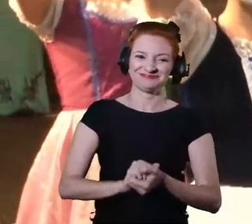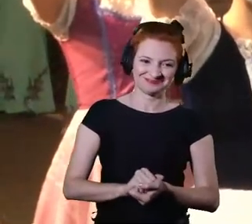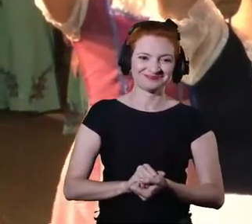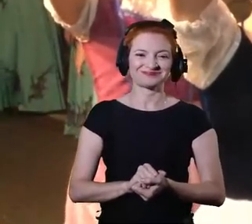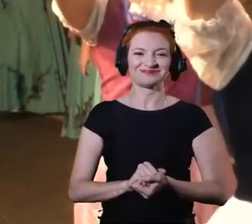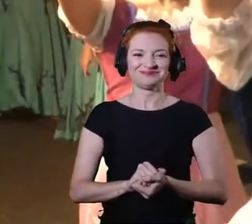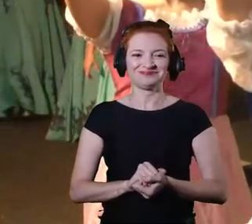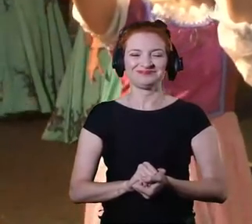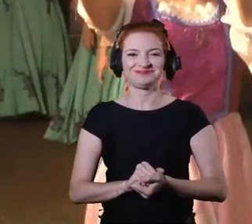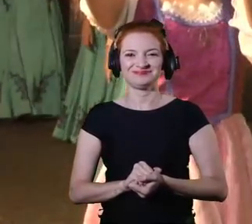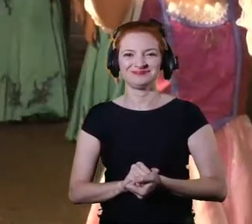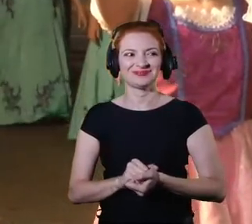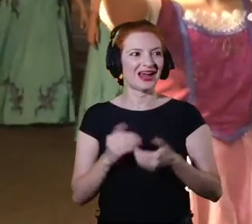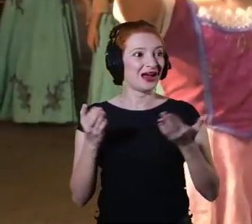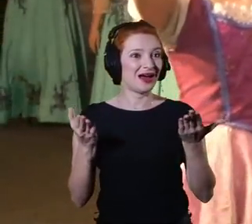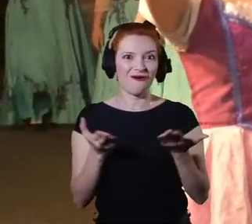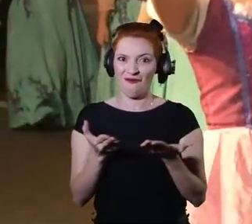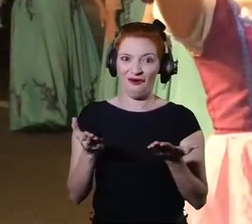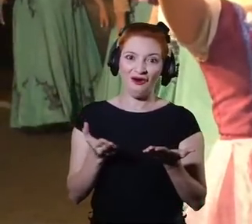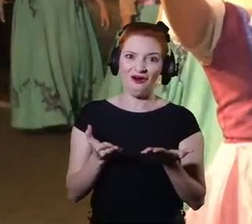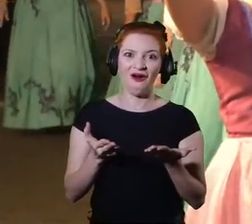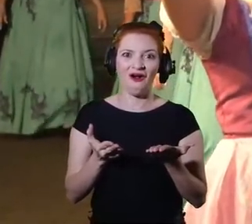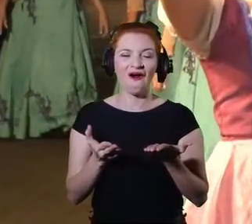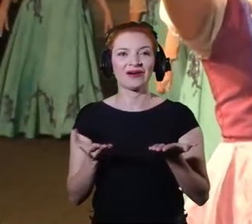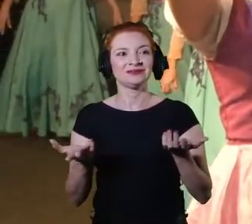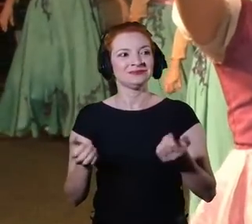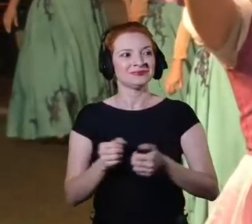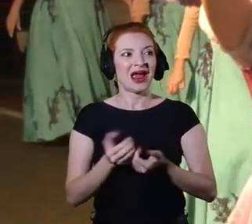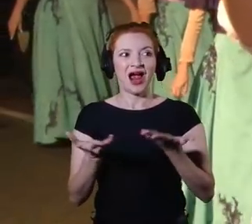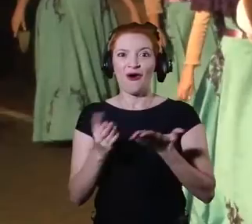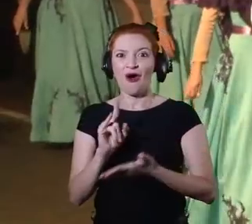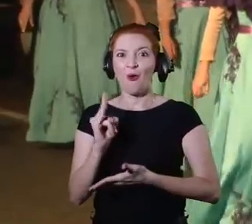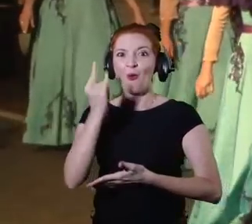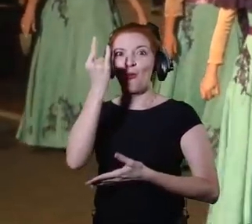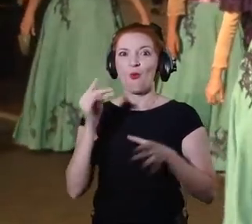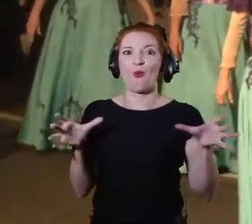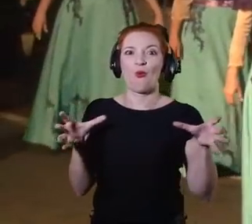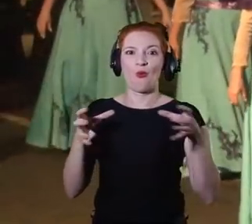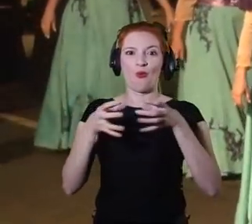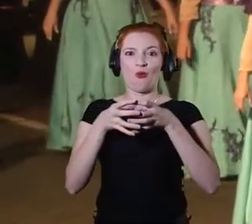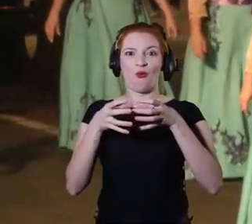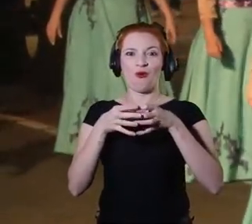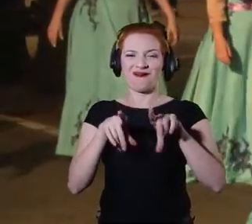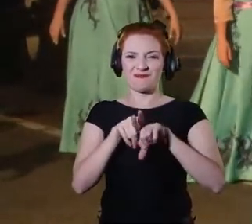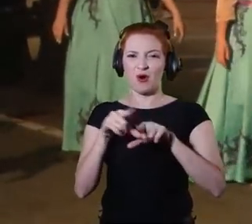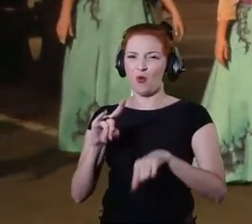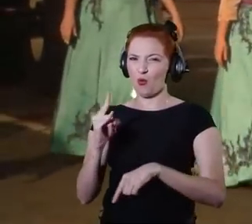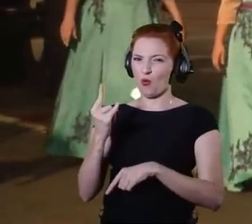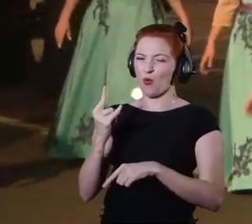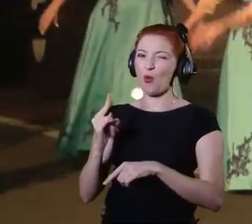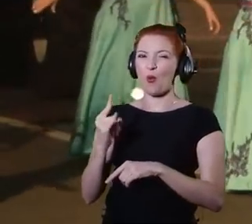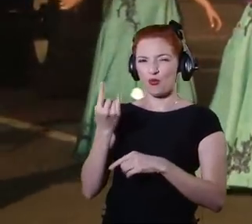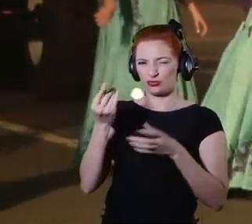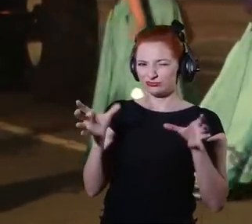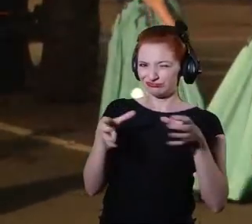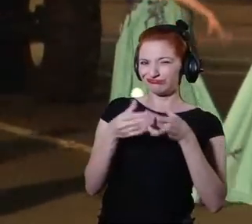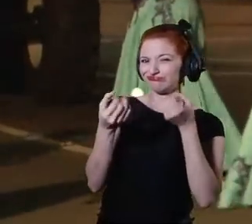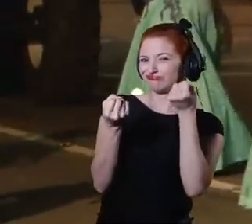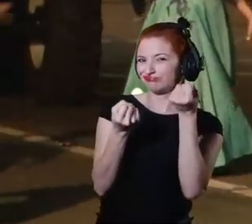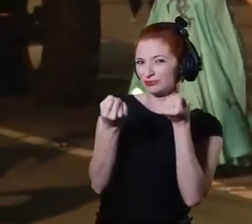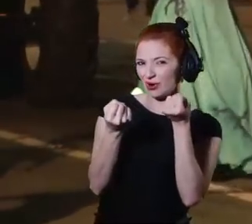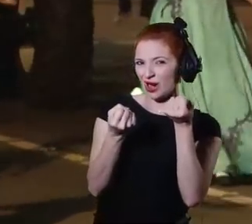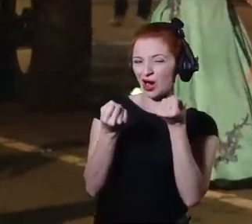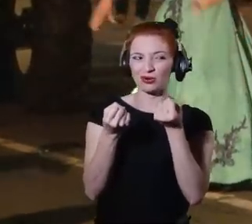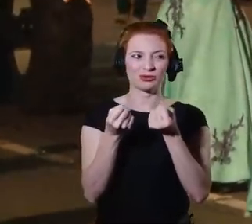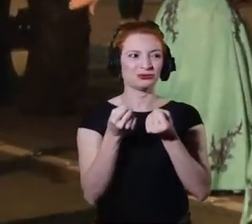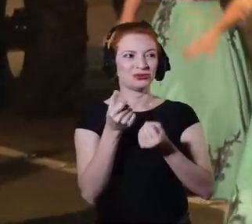bem, Thales, estamos chegando aí à última ala e o último carro, Soberanas, juntos outra vez